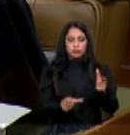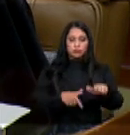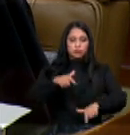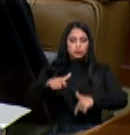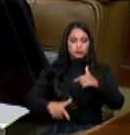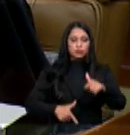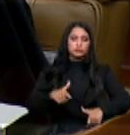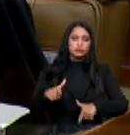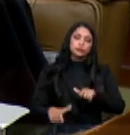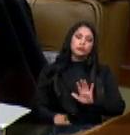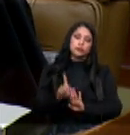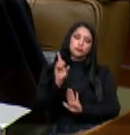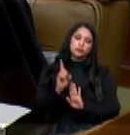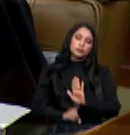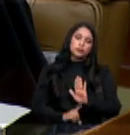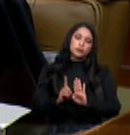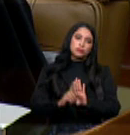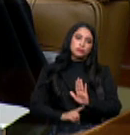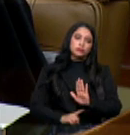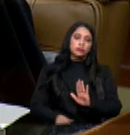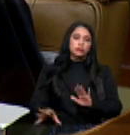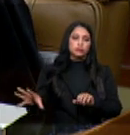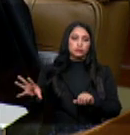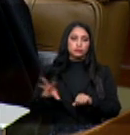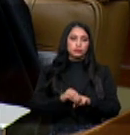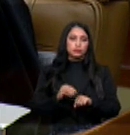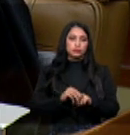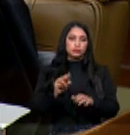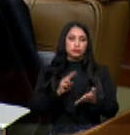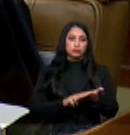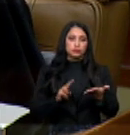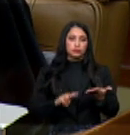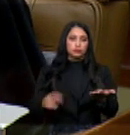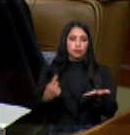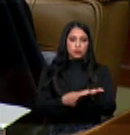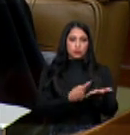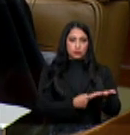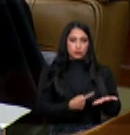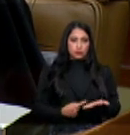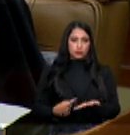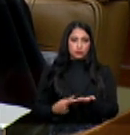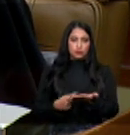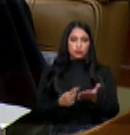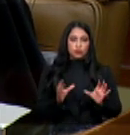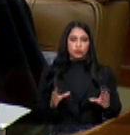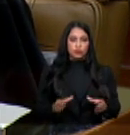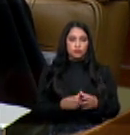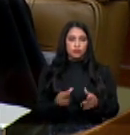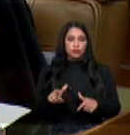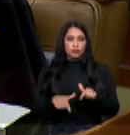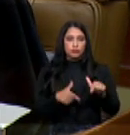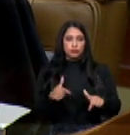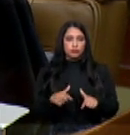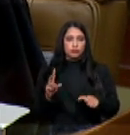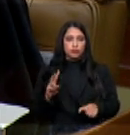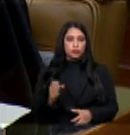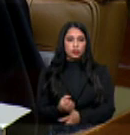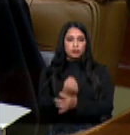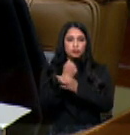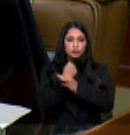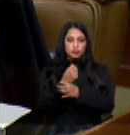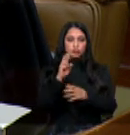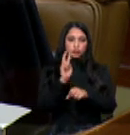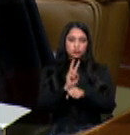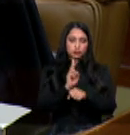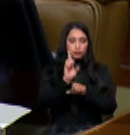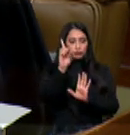seja o direito ao reconhecimento das convenções e acordos coletivos de trabalho que garantam proteção e concretização aos